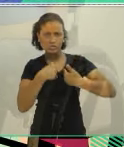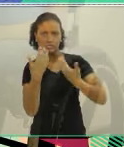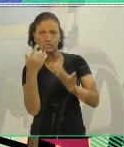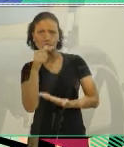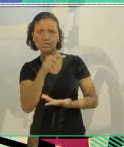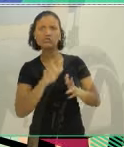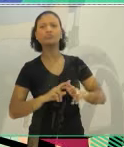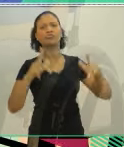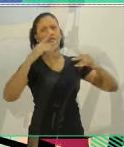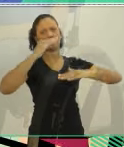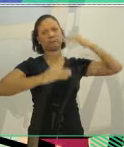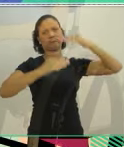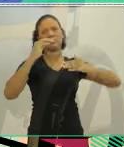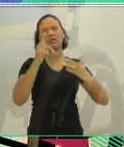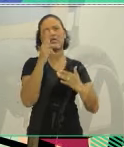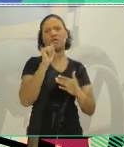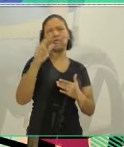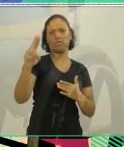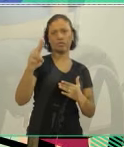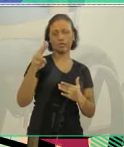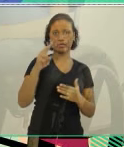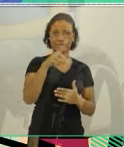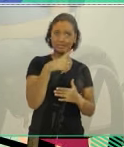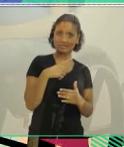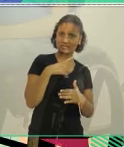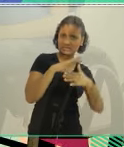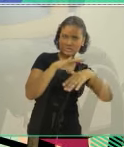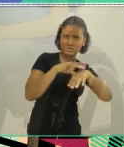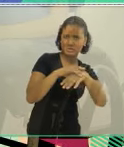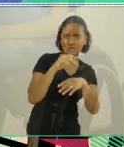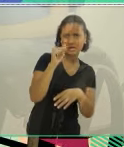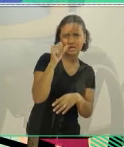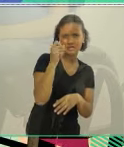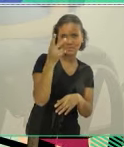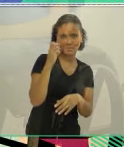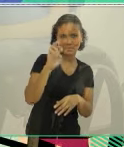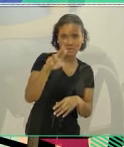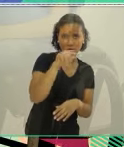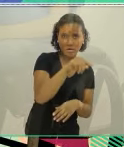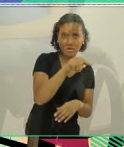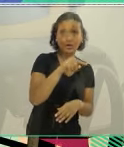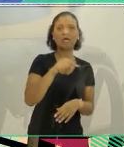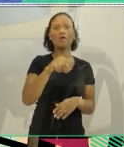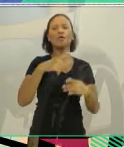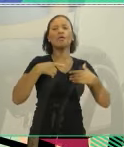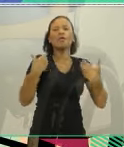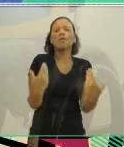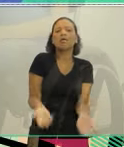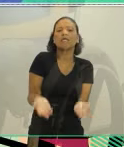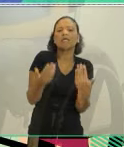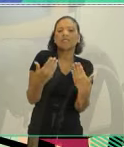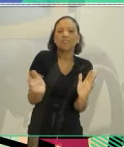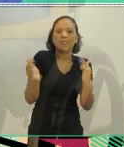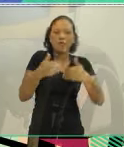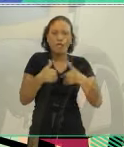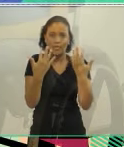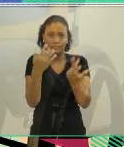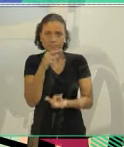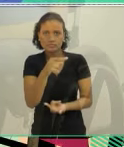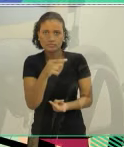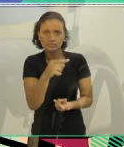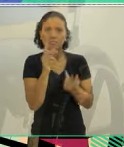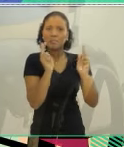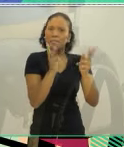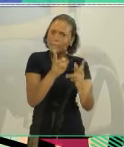Asperger seria a forma mais leve desse espectro de autismo. Então, seriam as mesmas características de dificuldade de